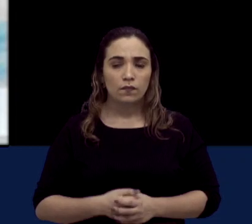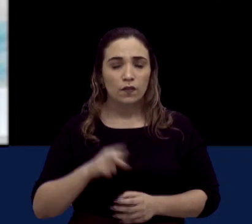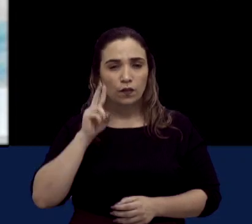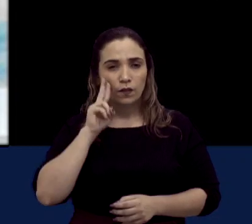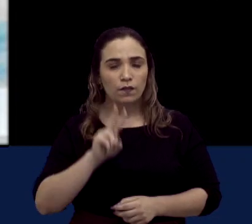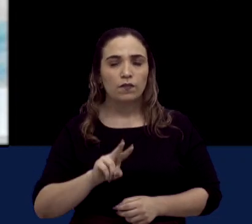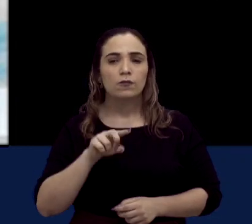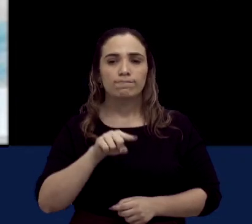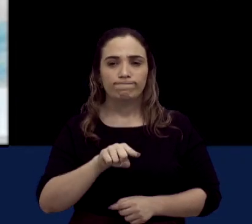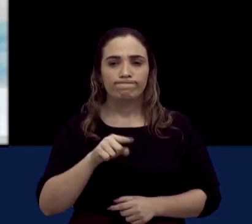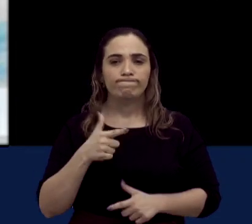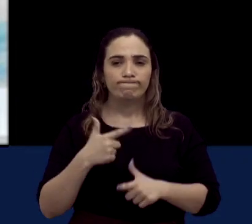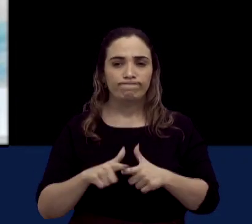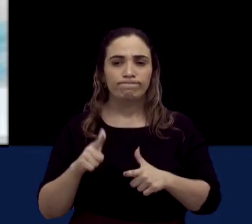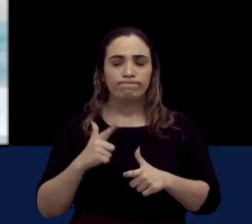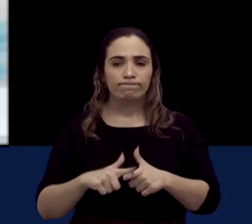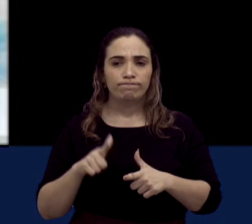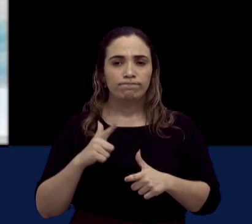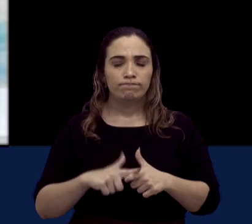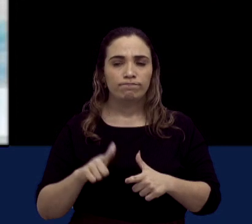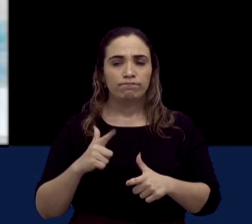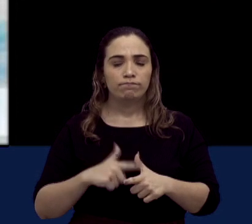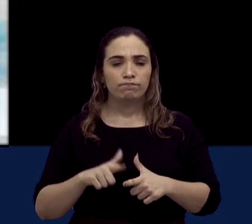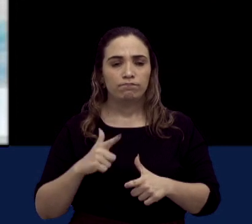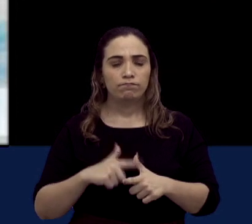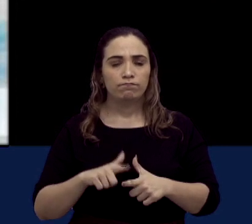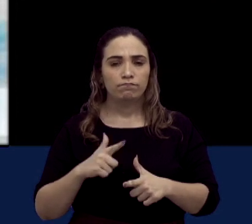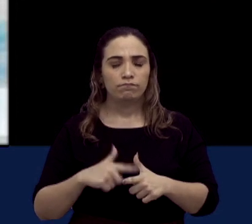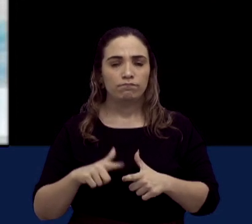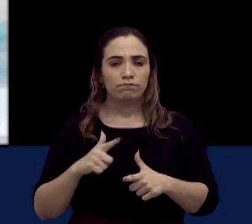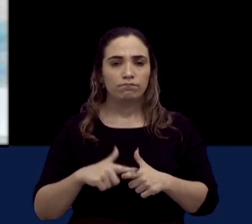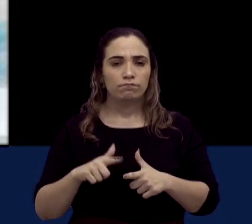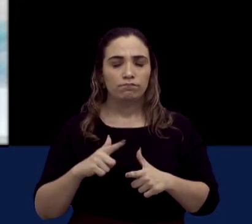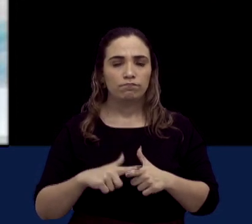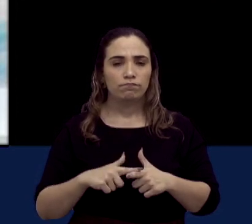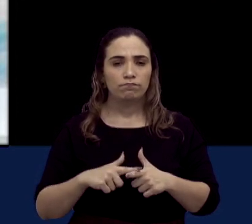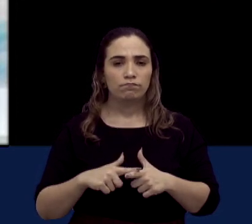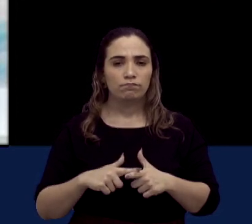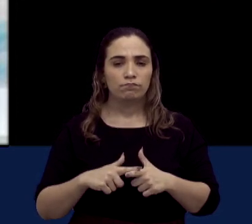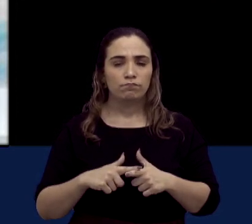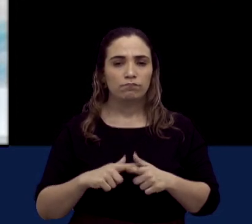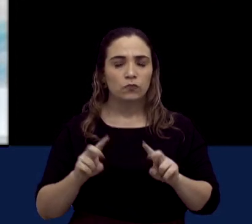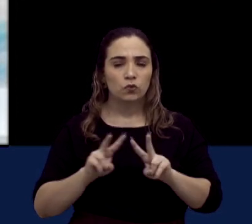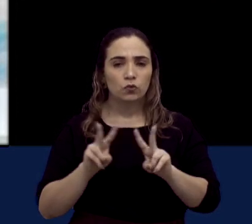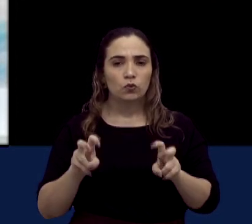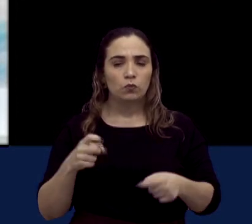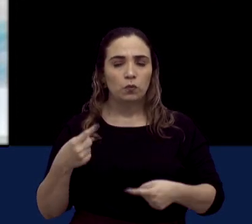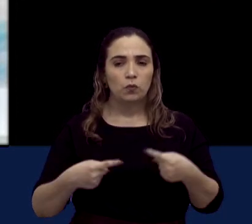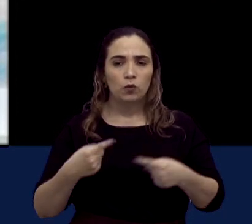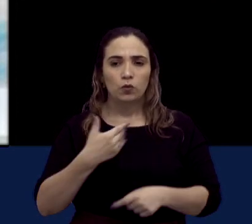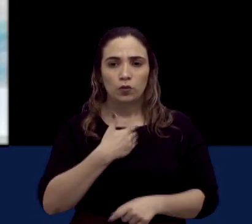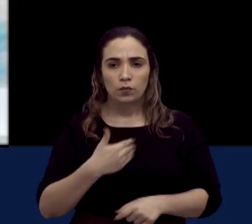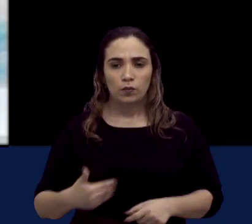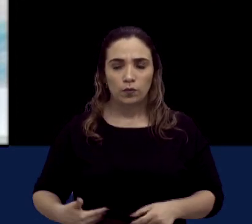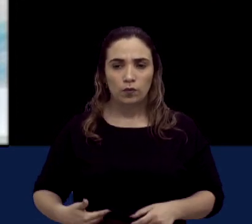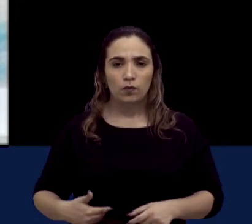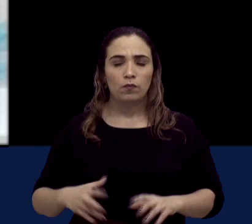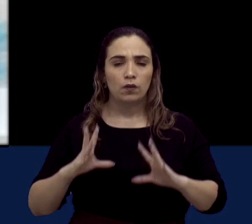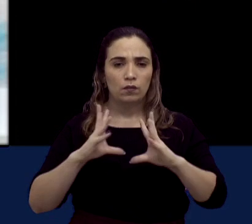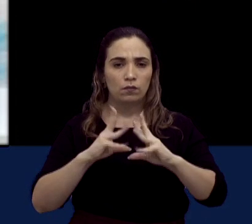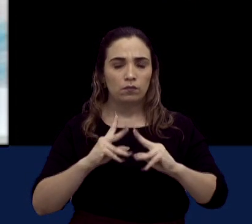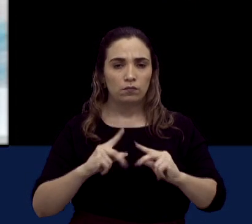para que talvez esse sucesso das políticas públicas fosse